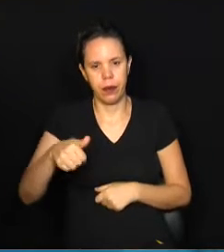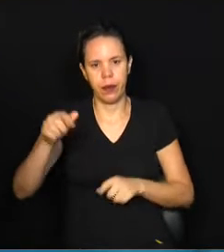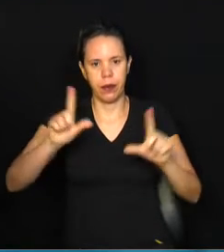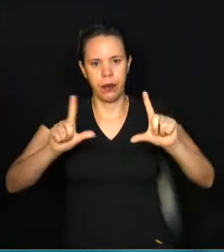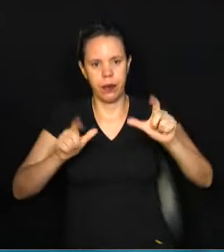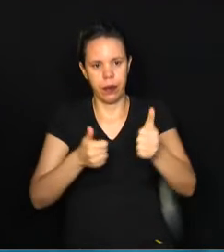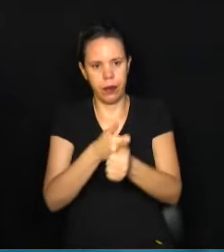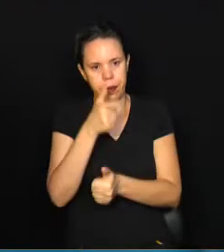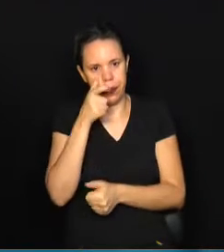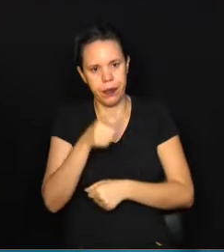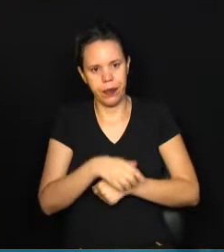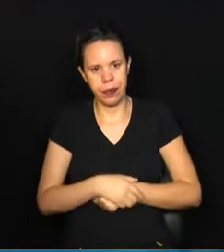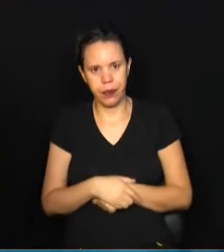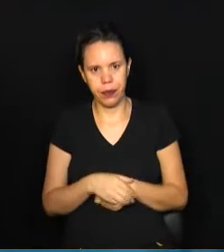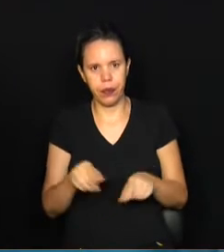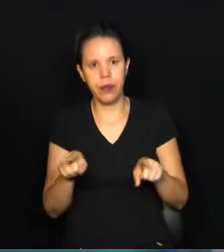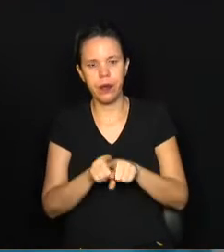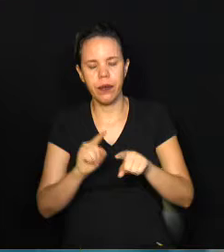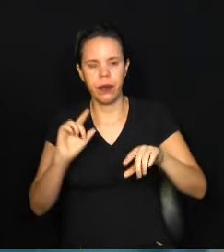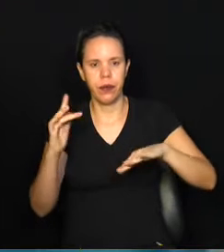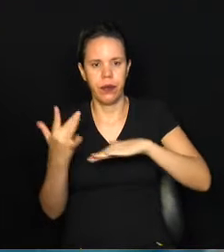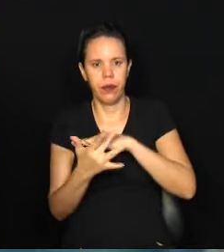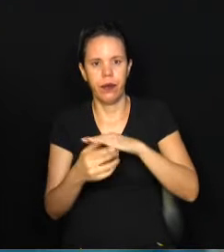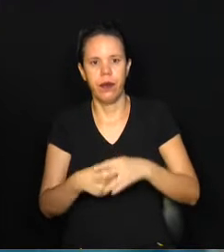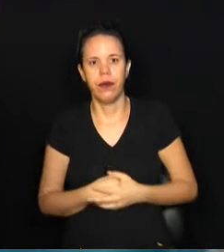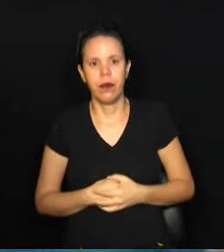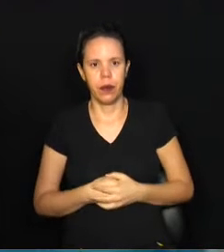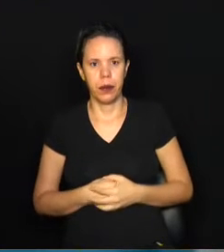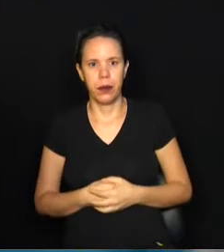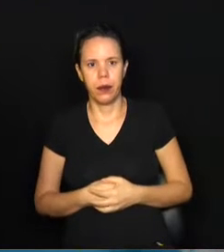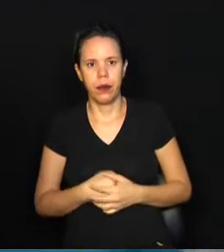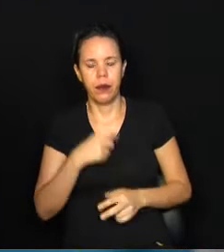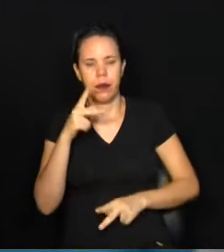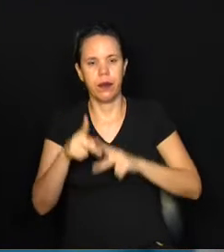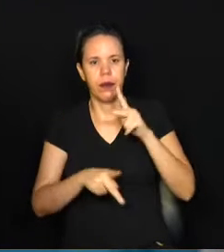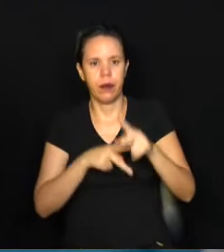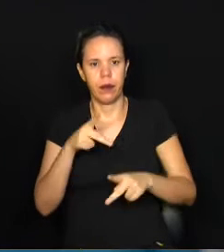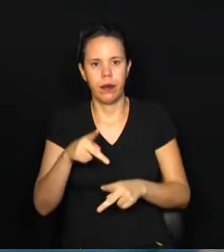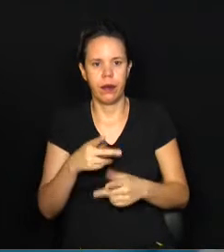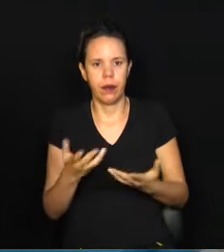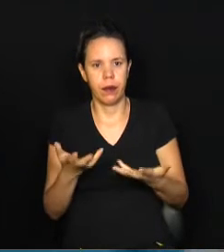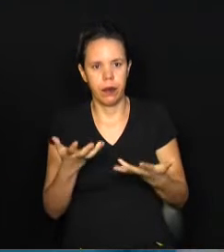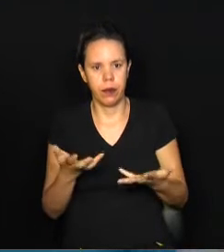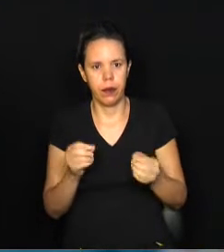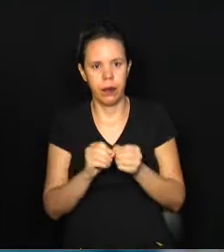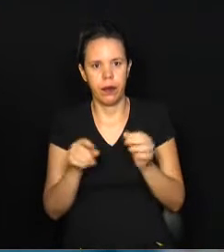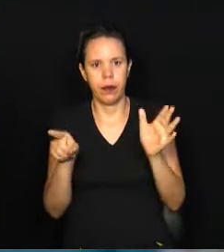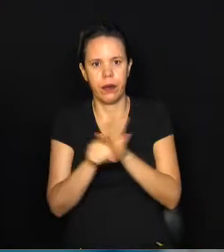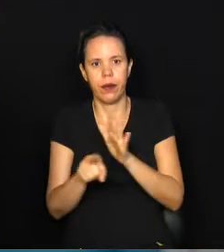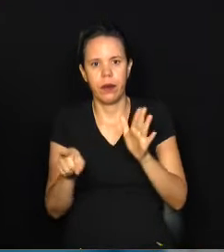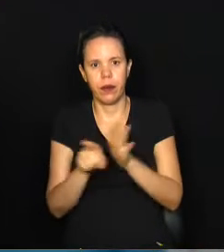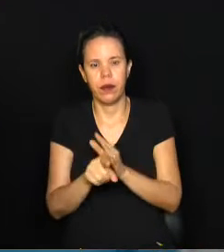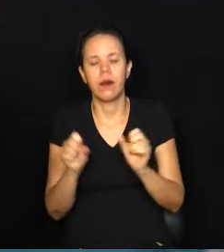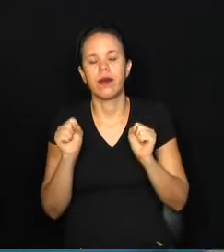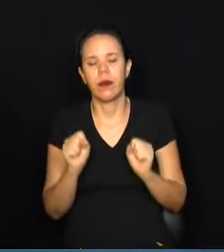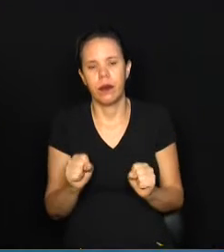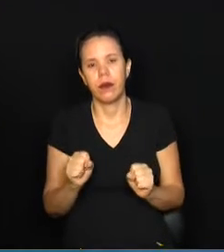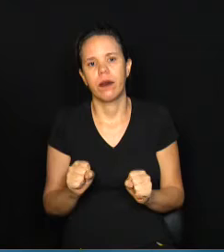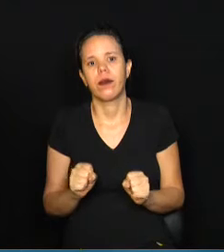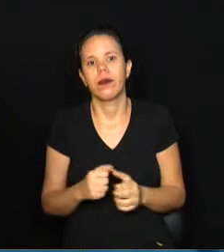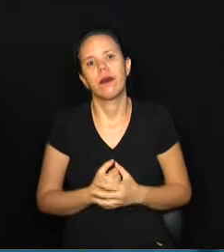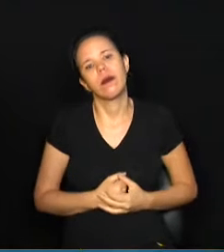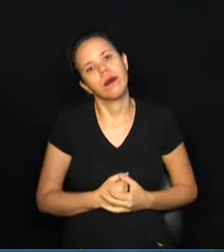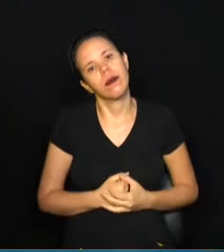Câmara, também pelas redes sociais, e as pessoas que queiram fazer perguntas também, elas